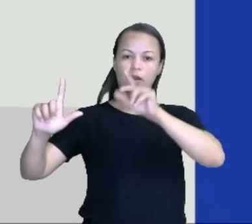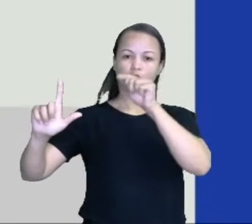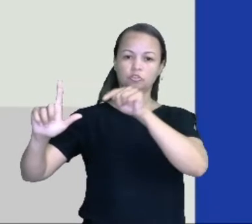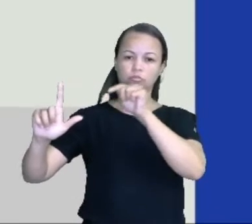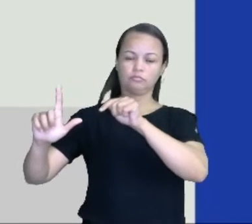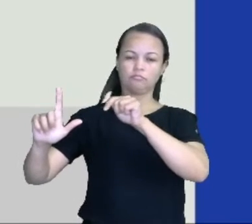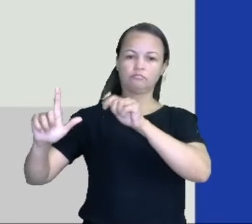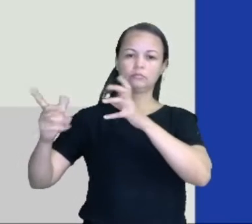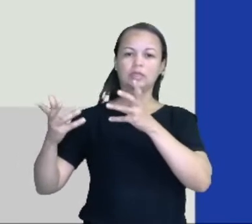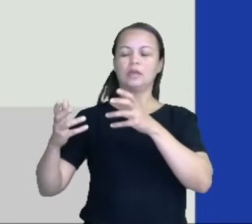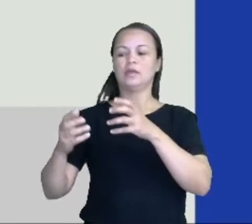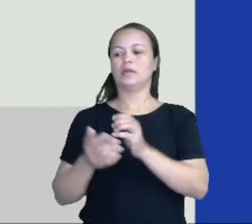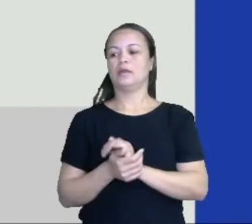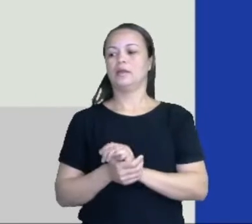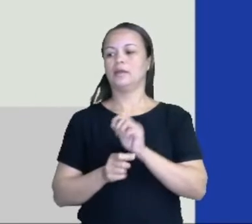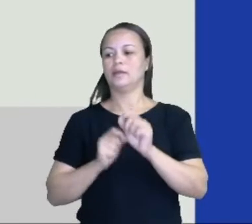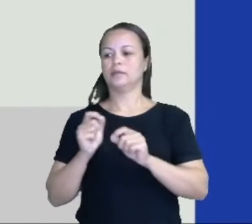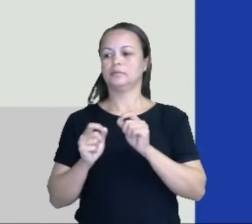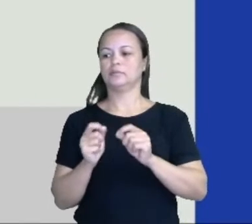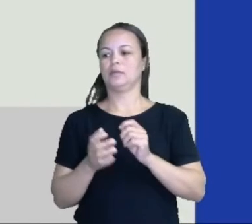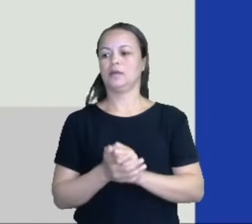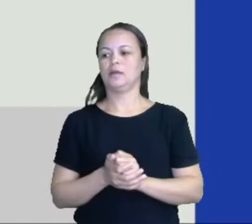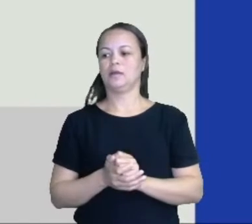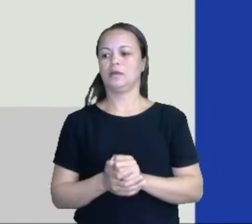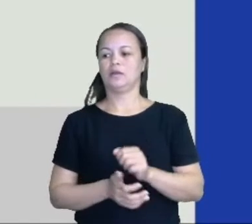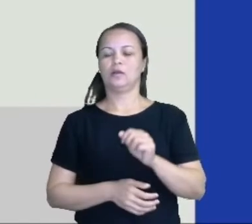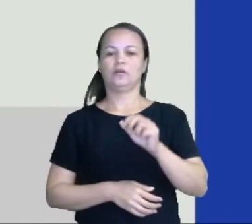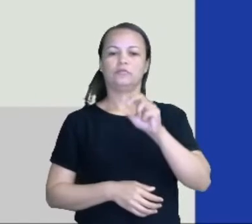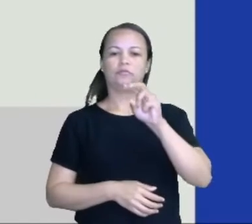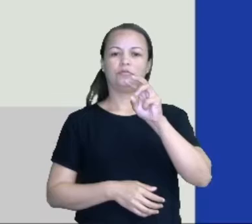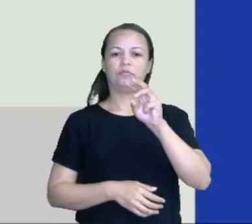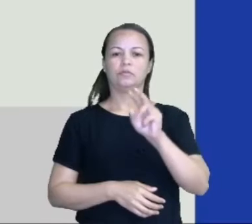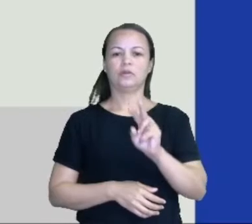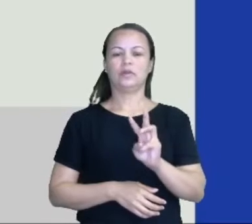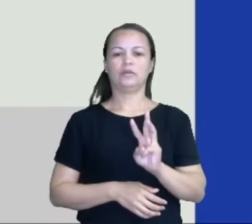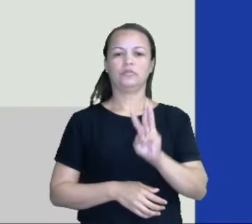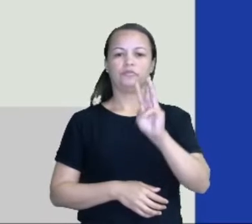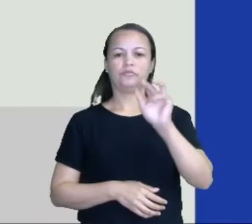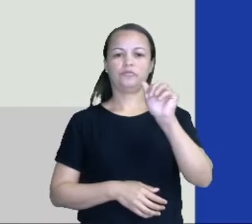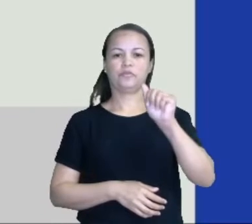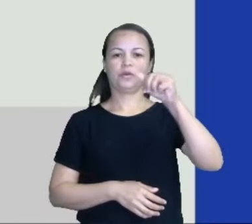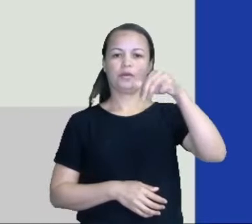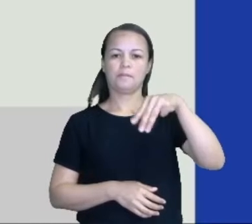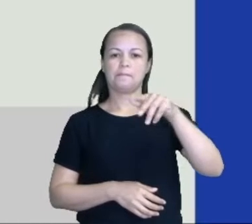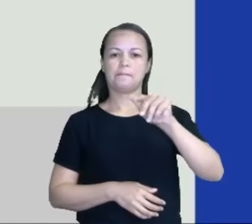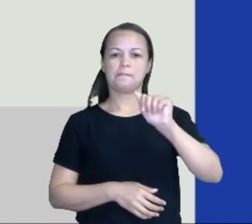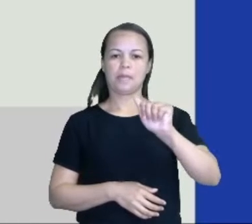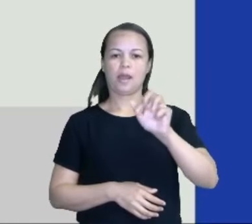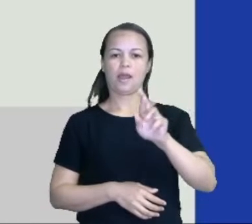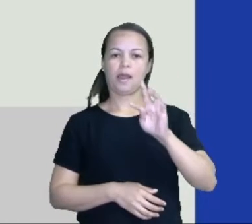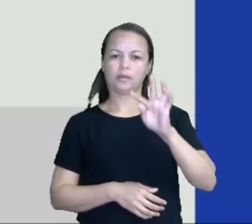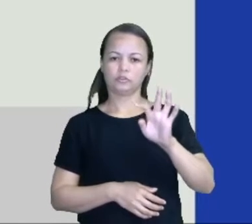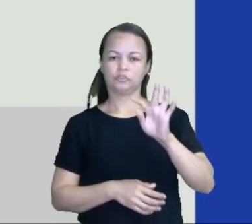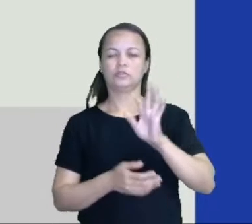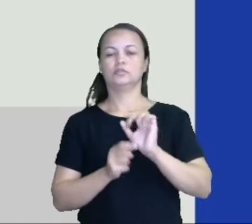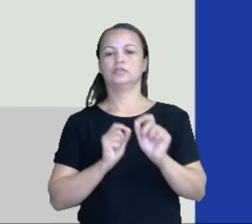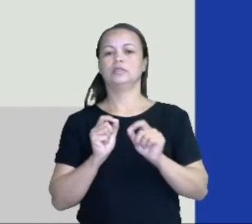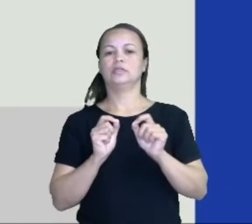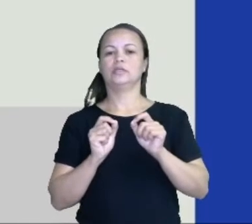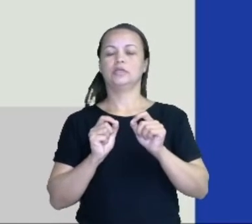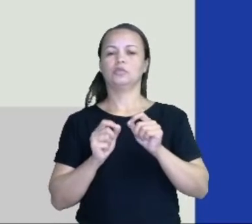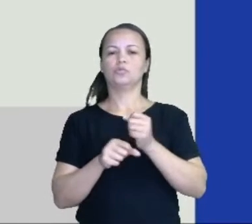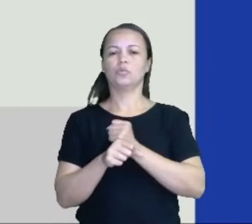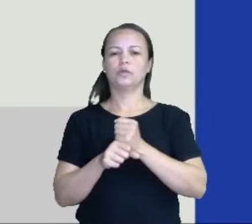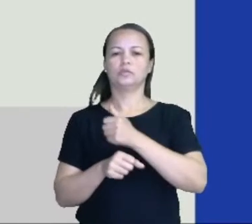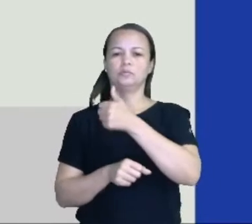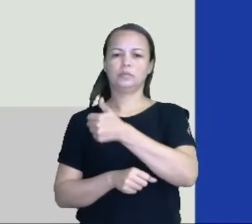vocês é da Walmart, uma grande multinacional que em 2018, ela